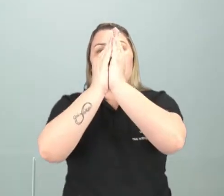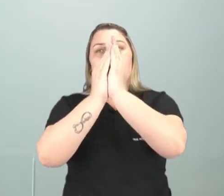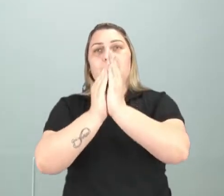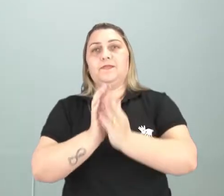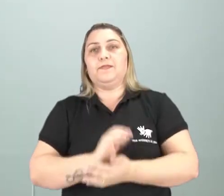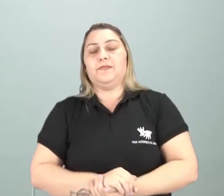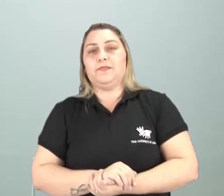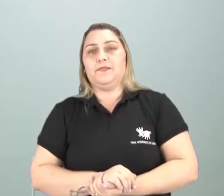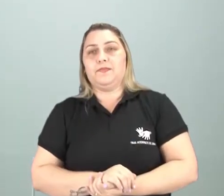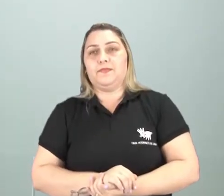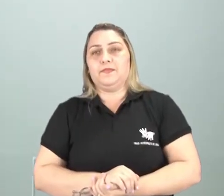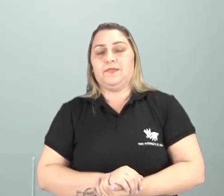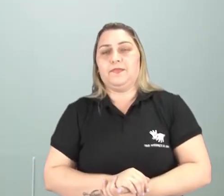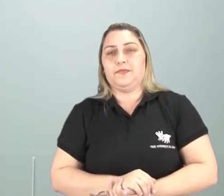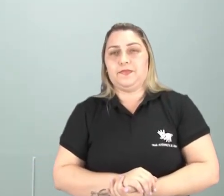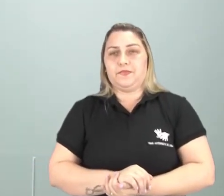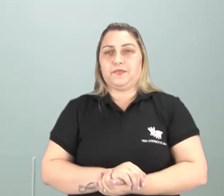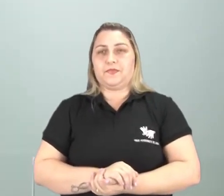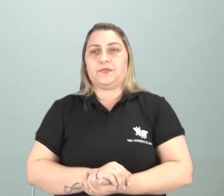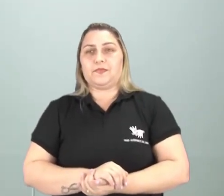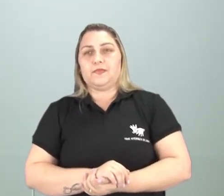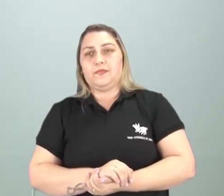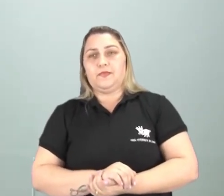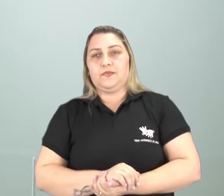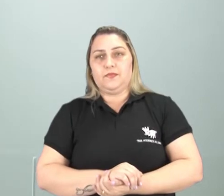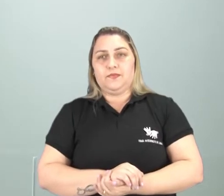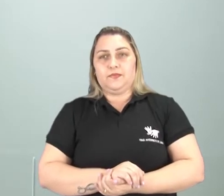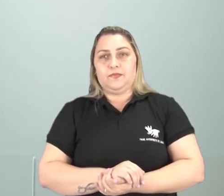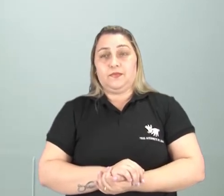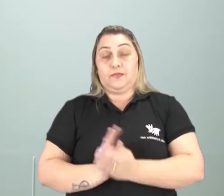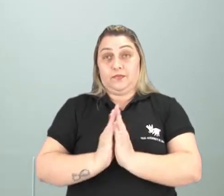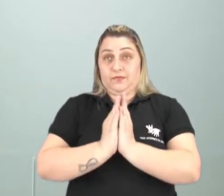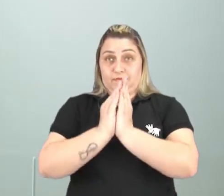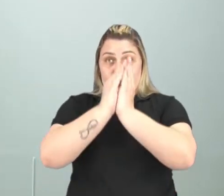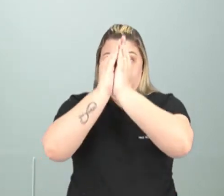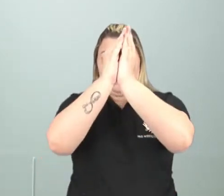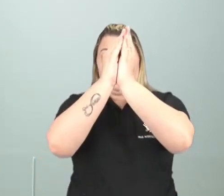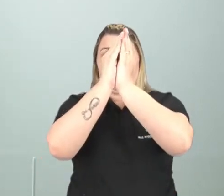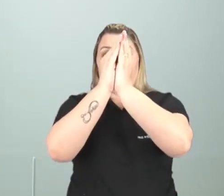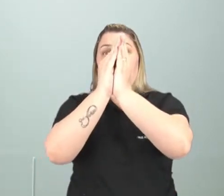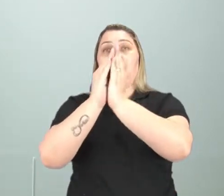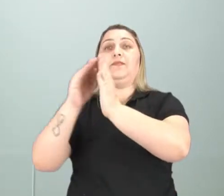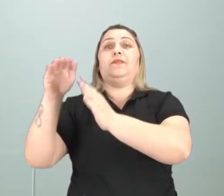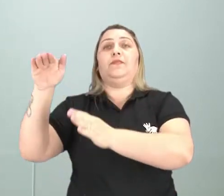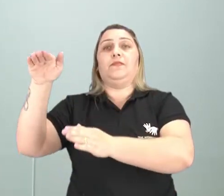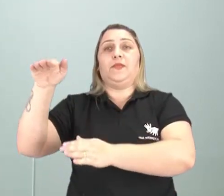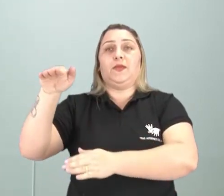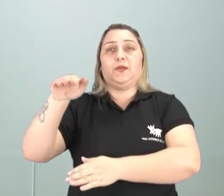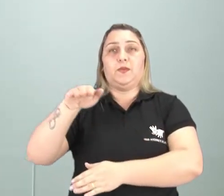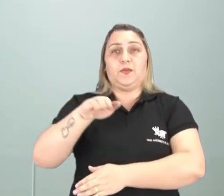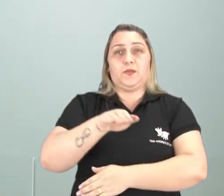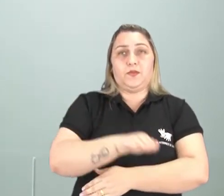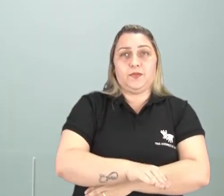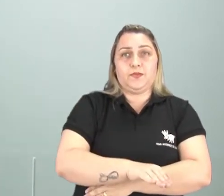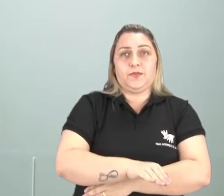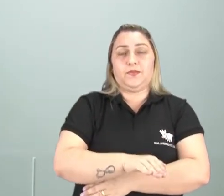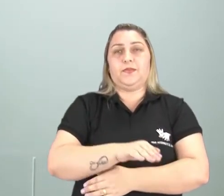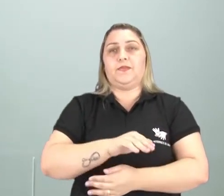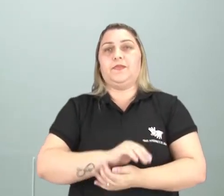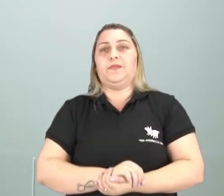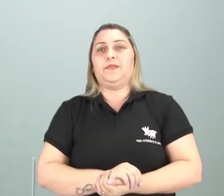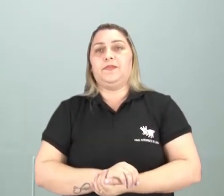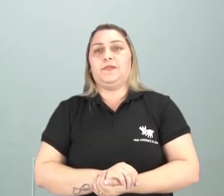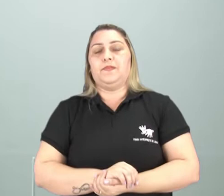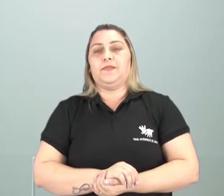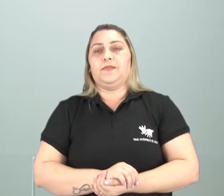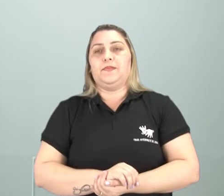ele no segundo lugar porque ele é o segundo maior e os balões estão diminuído na nossa sequência de